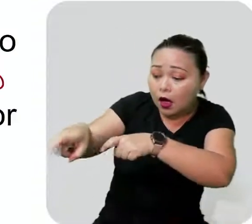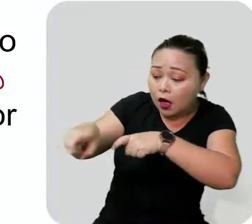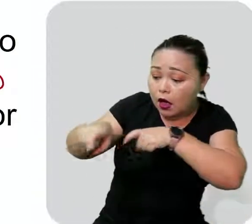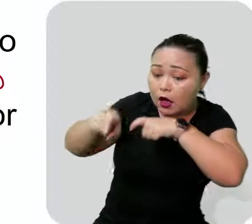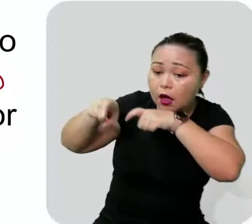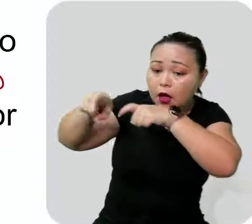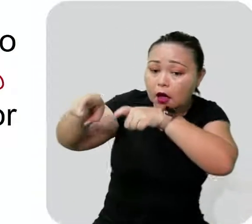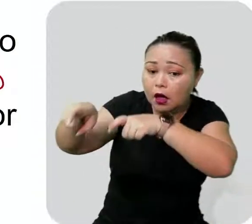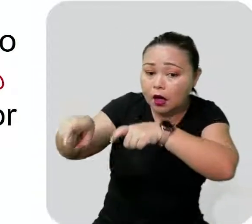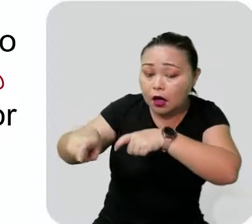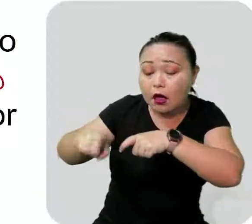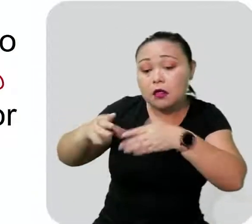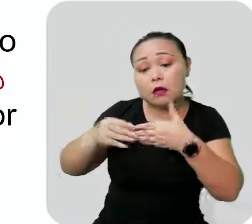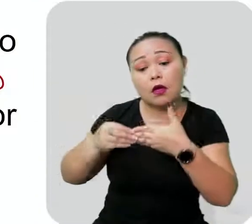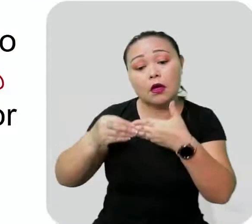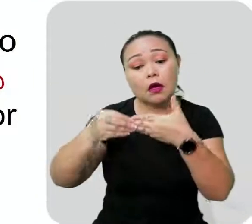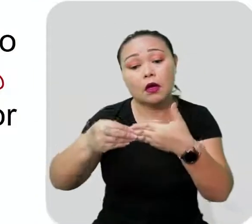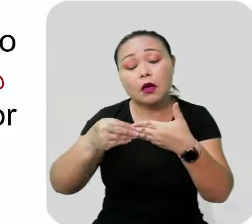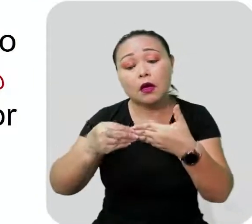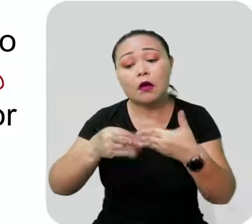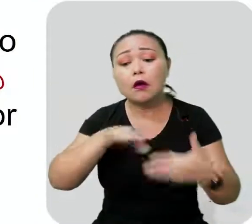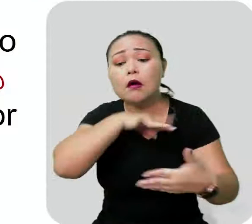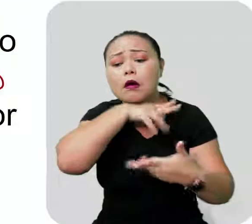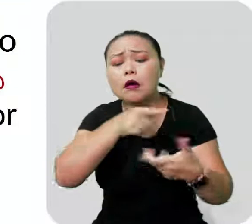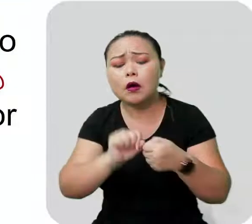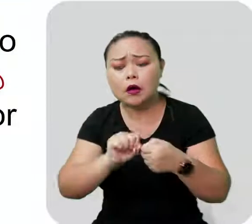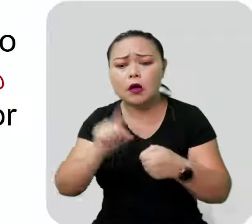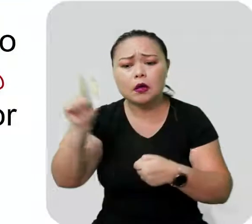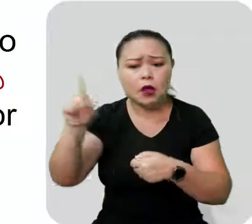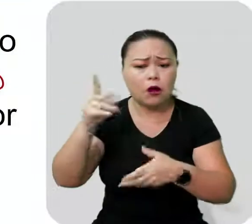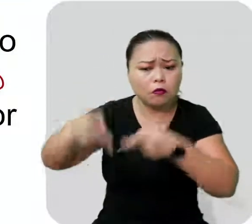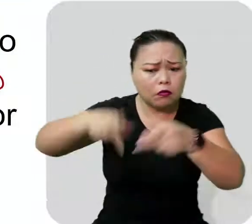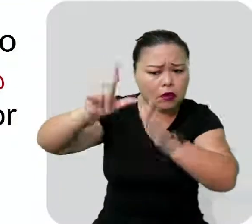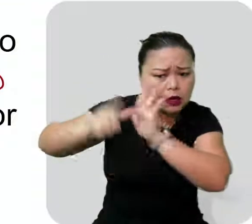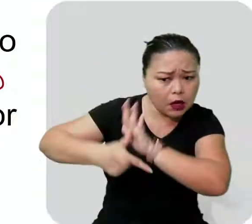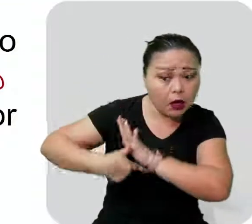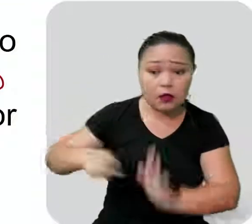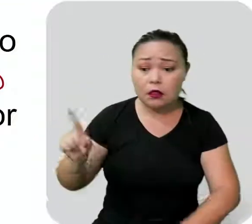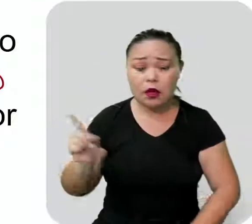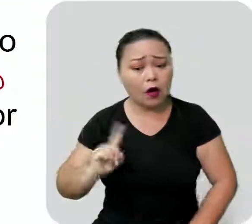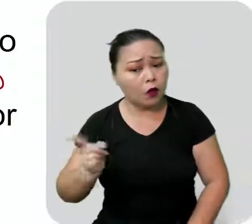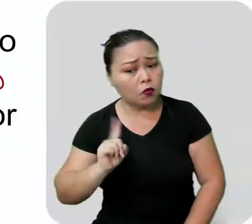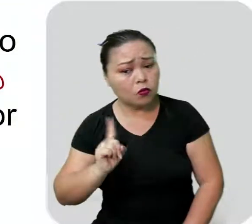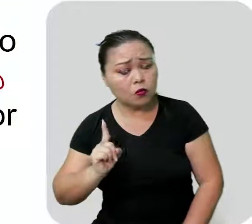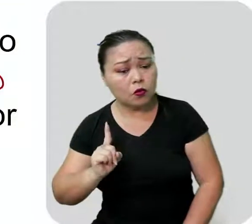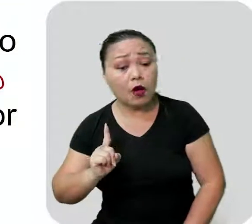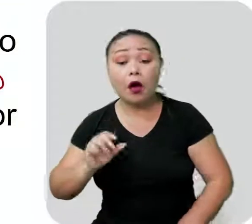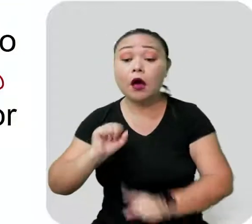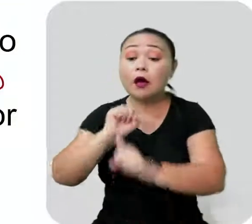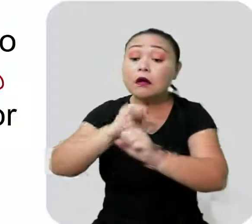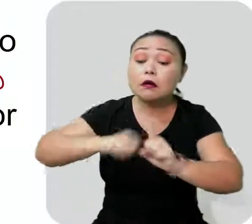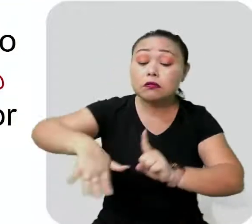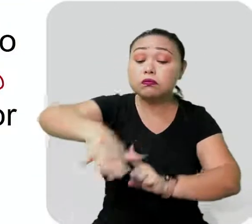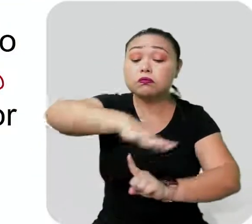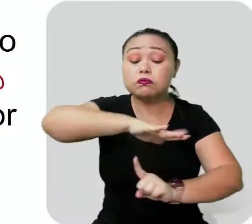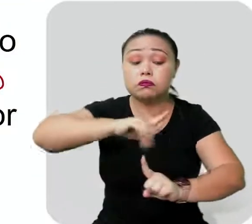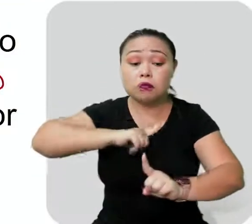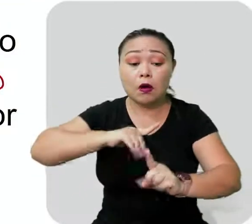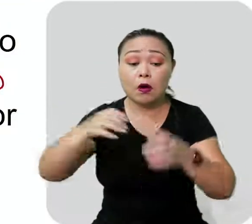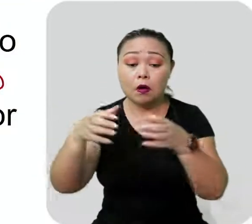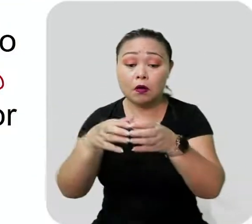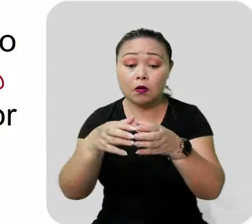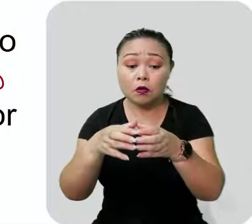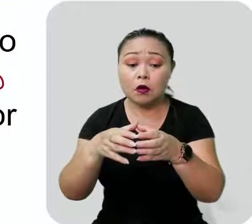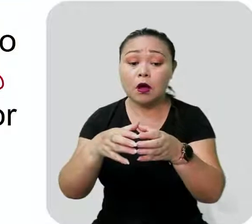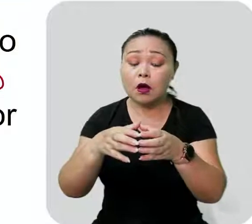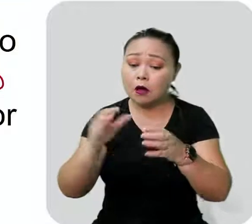principalmente o transporte de animais eu sou então povo atrasado não não a sociedade era dividida por um